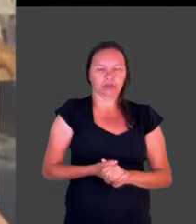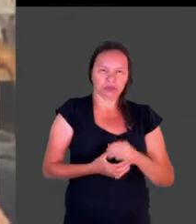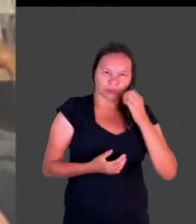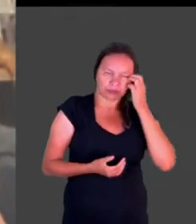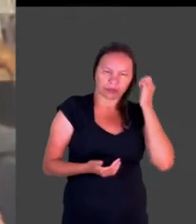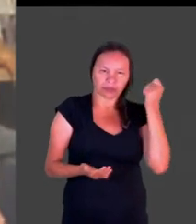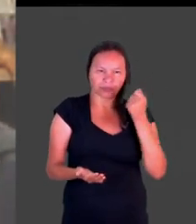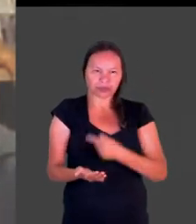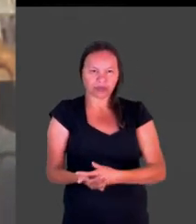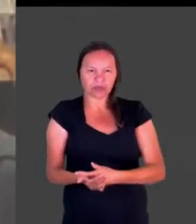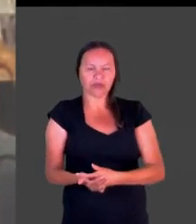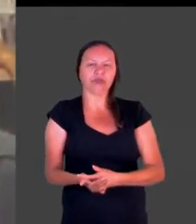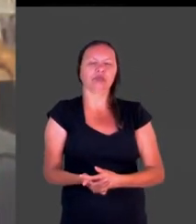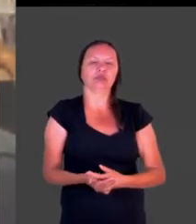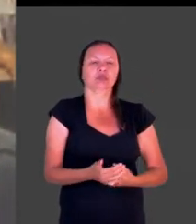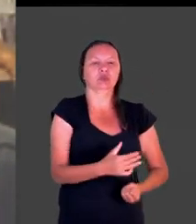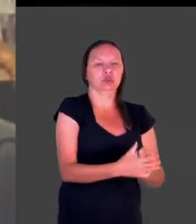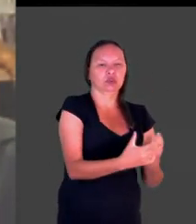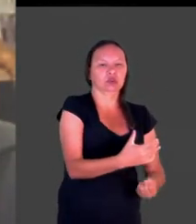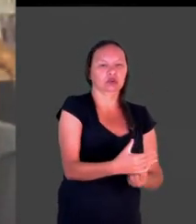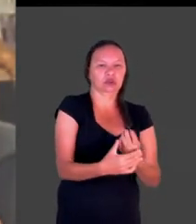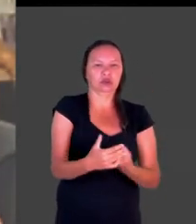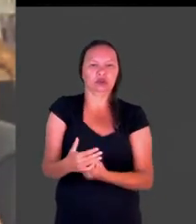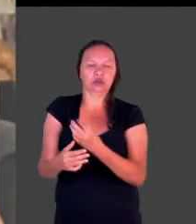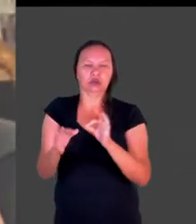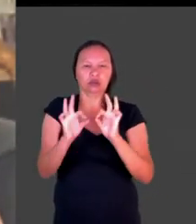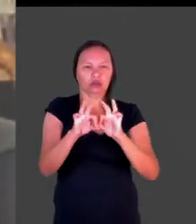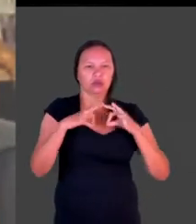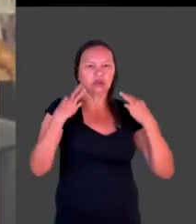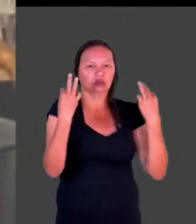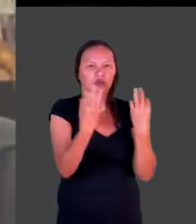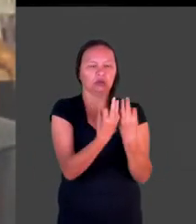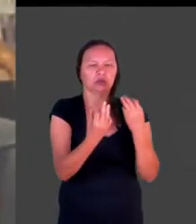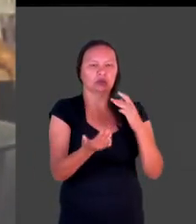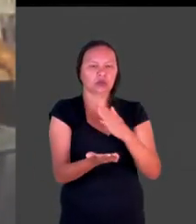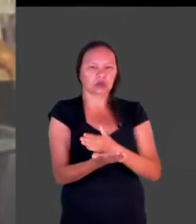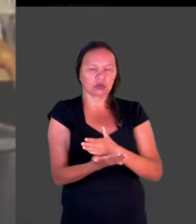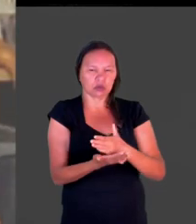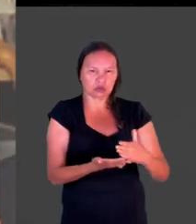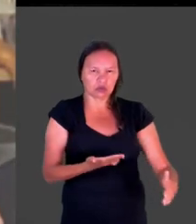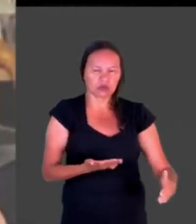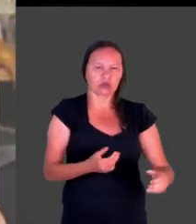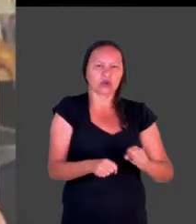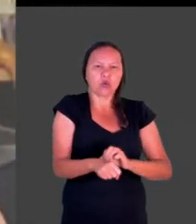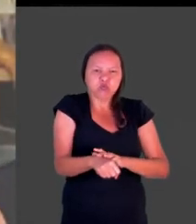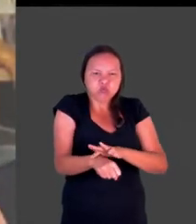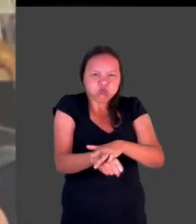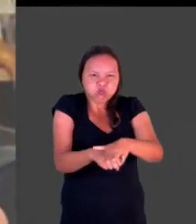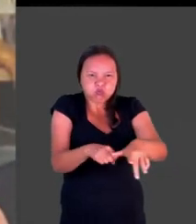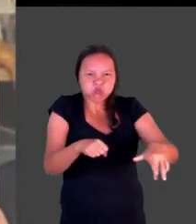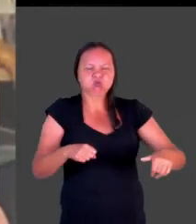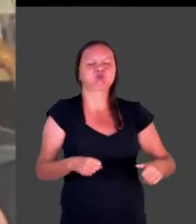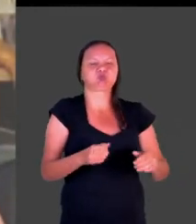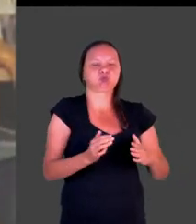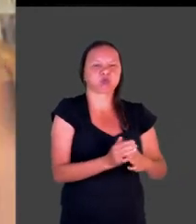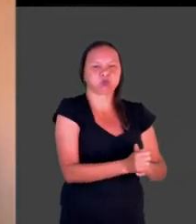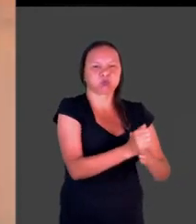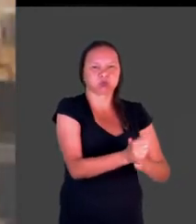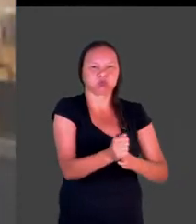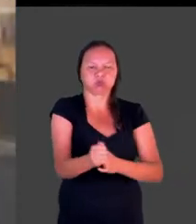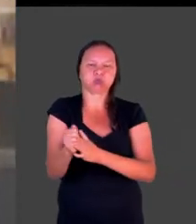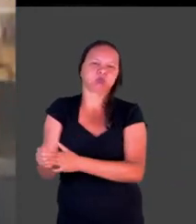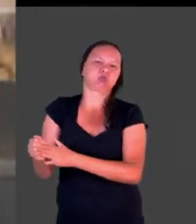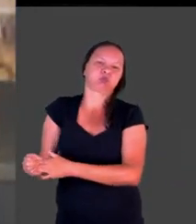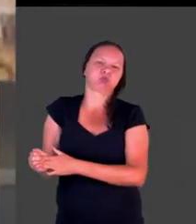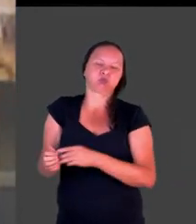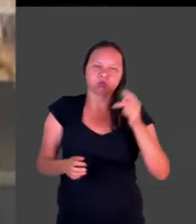de produtos da Agricultura Familiar que a gente começou também na pandemia a fazer esse acompanhamento mas o